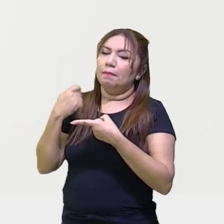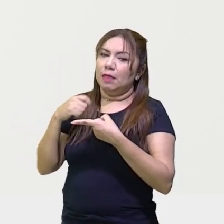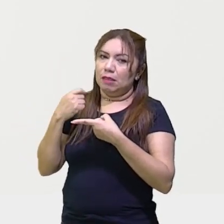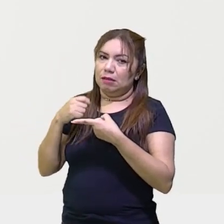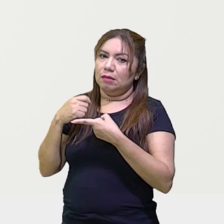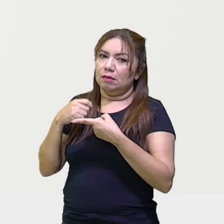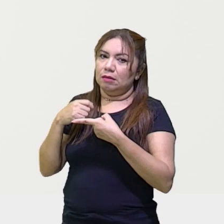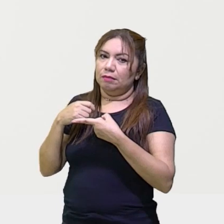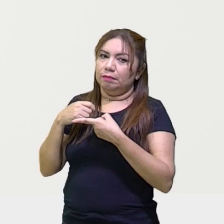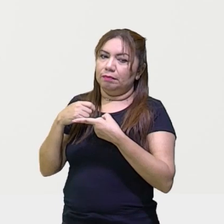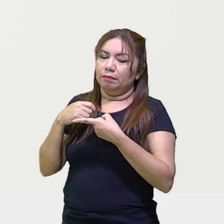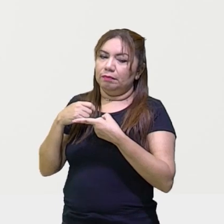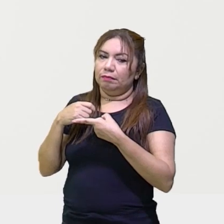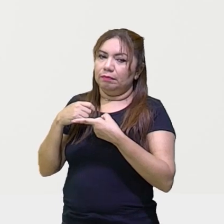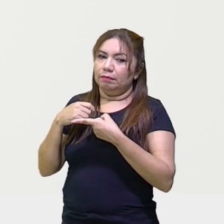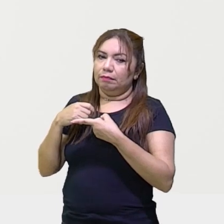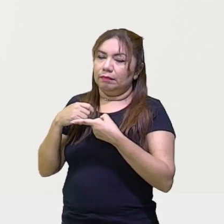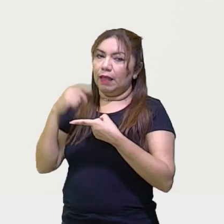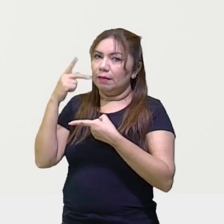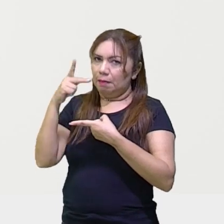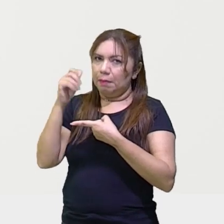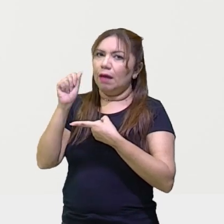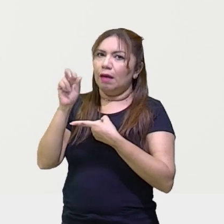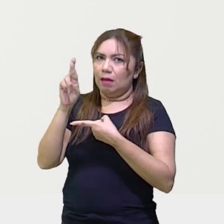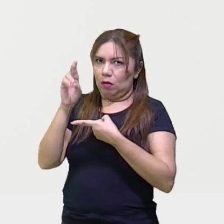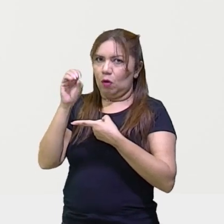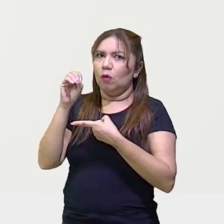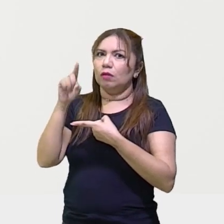da paroxítona.